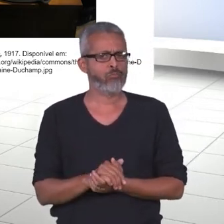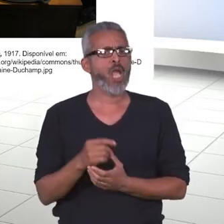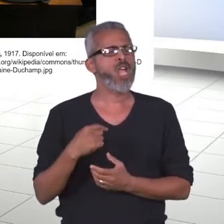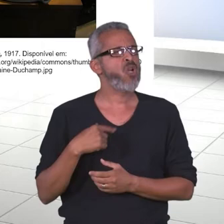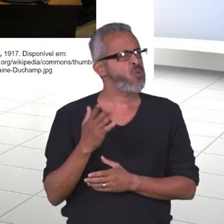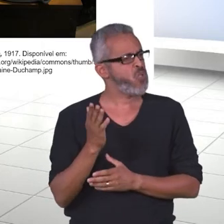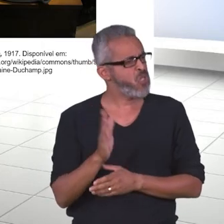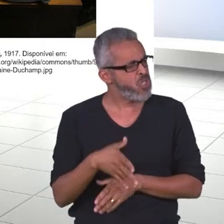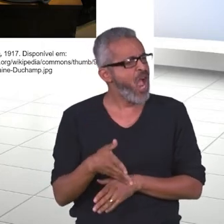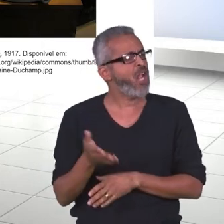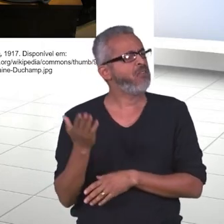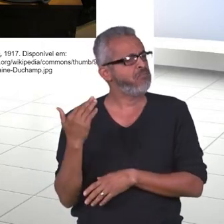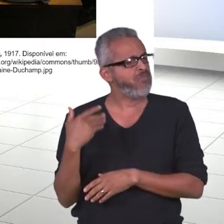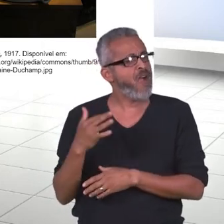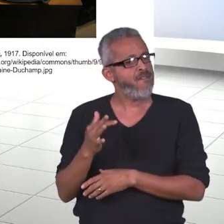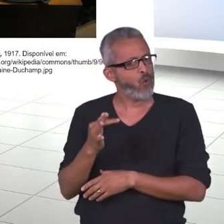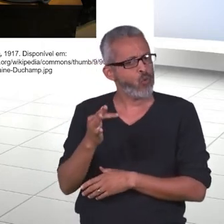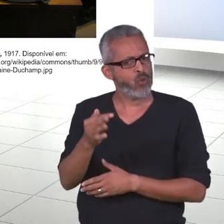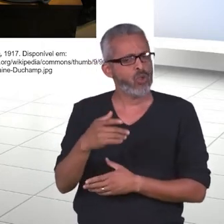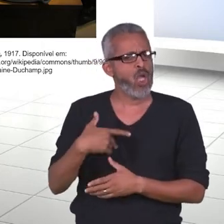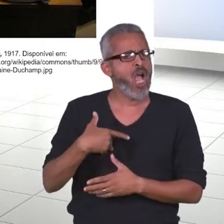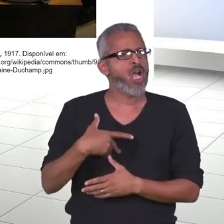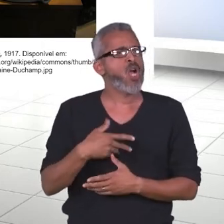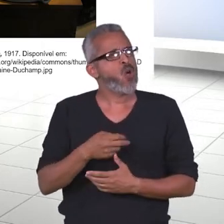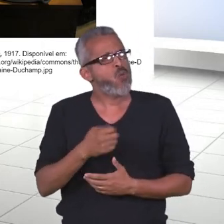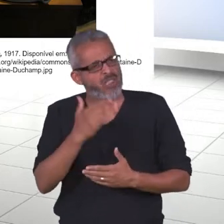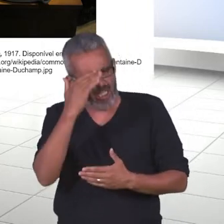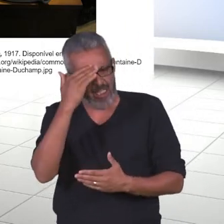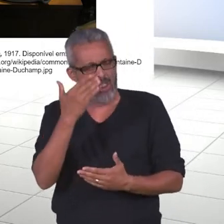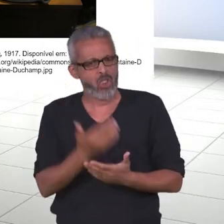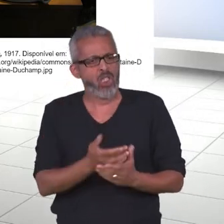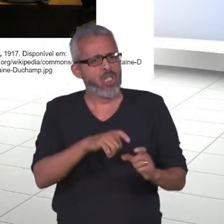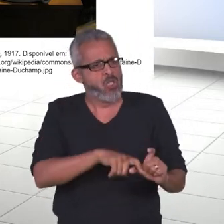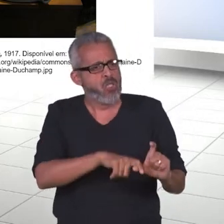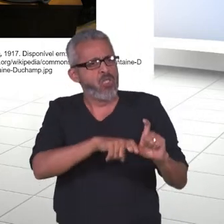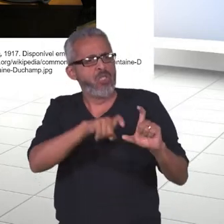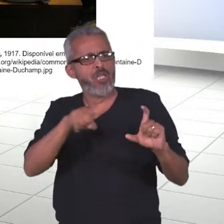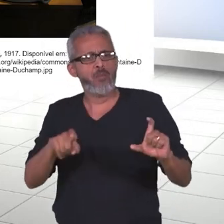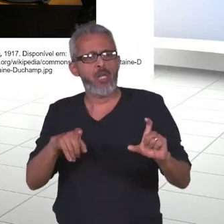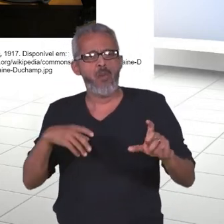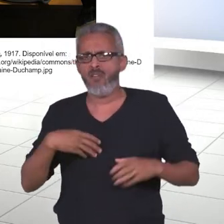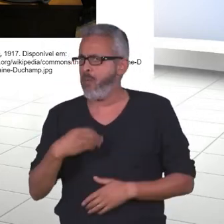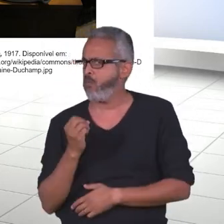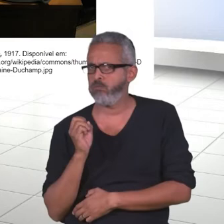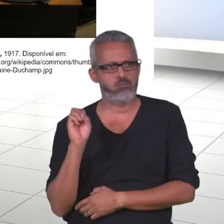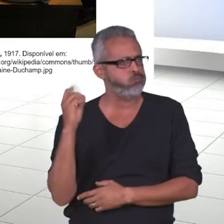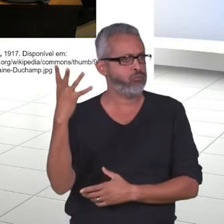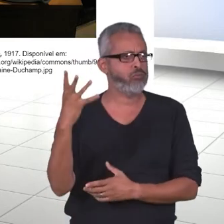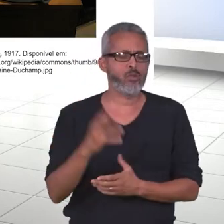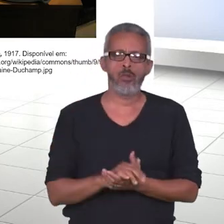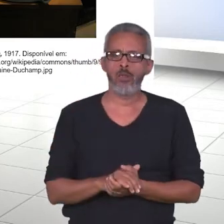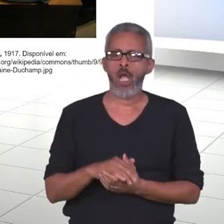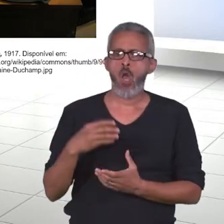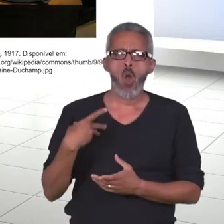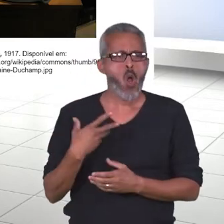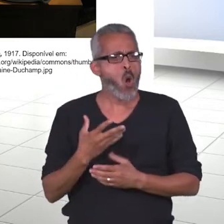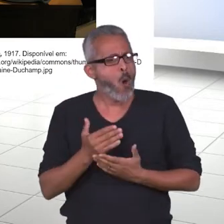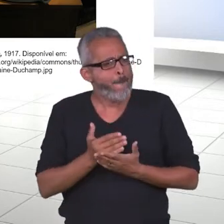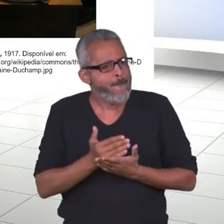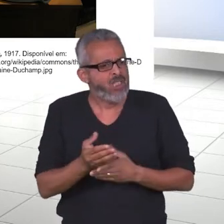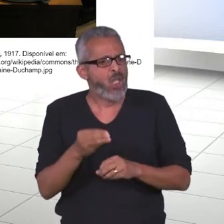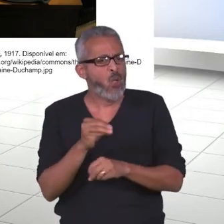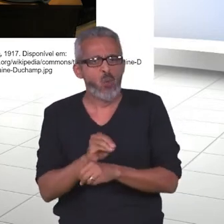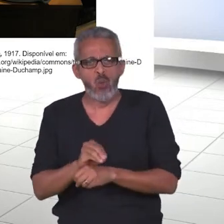invertem a posição, assinam, dão o nome de fonte e expõem como uma obra de